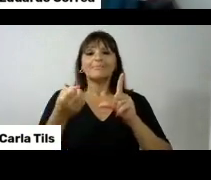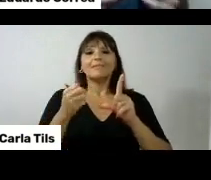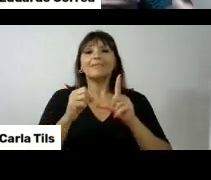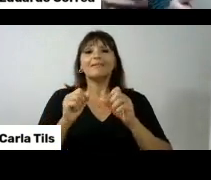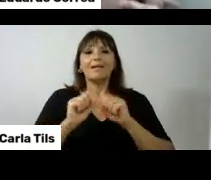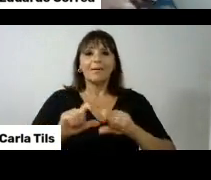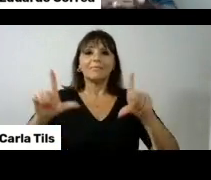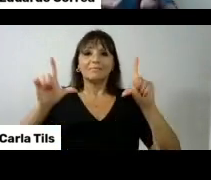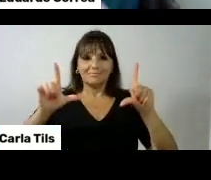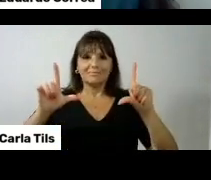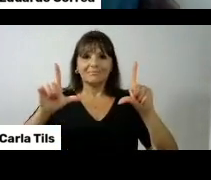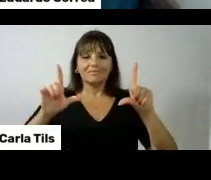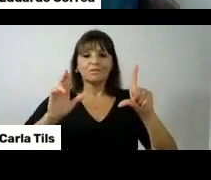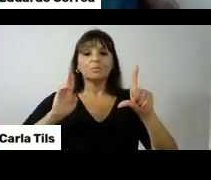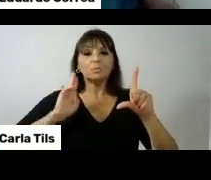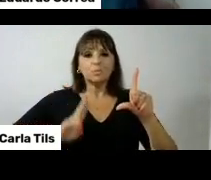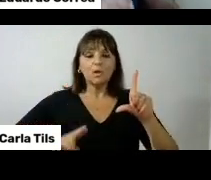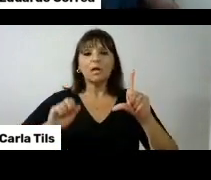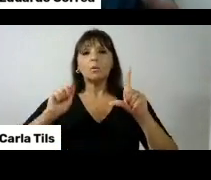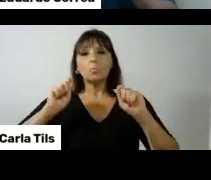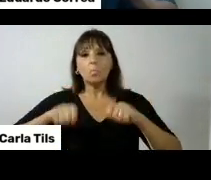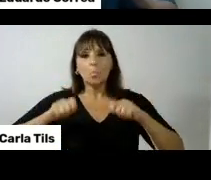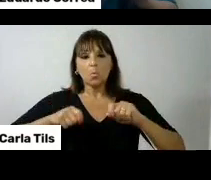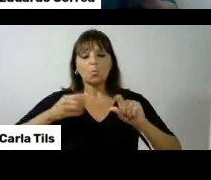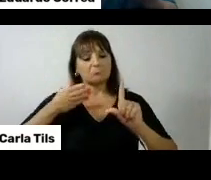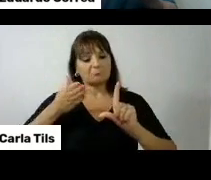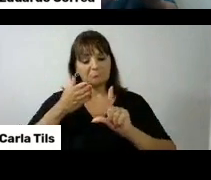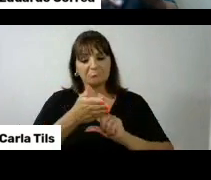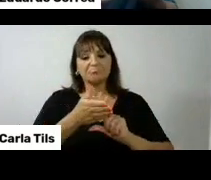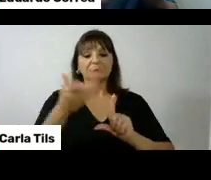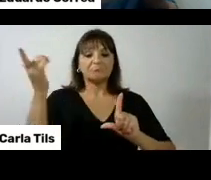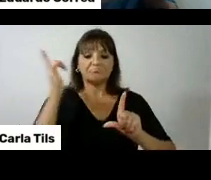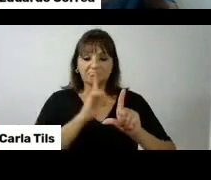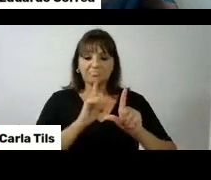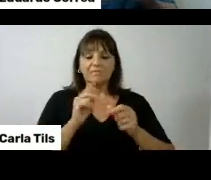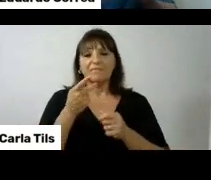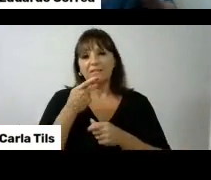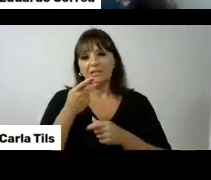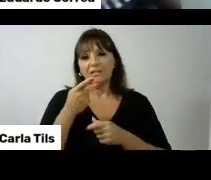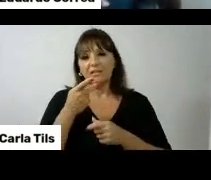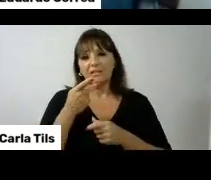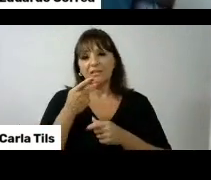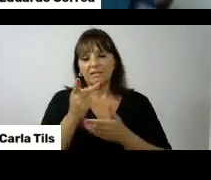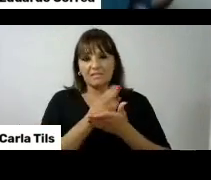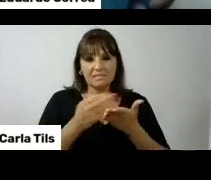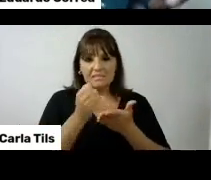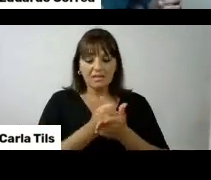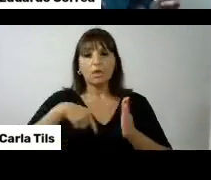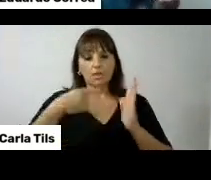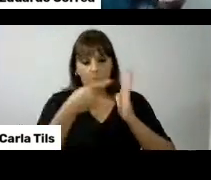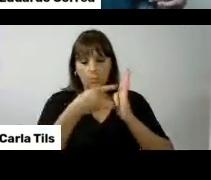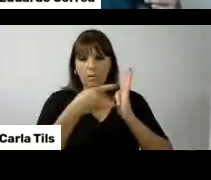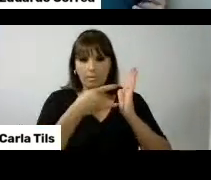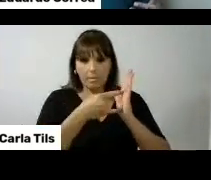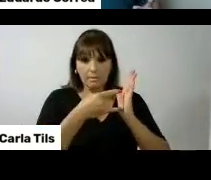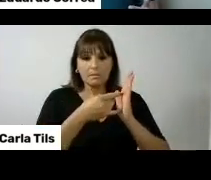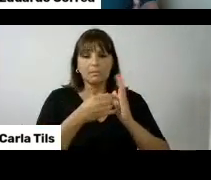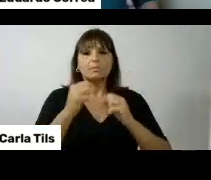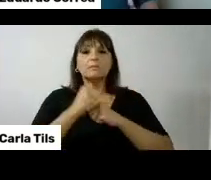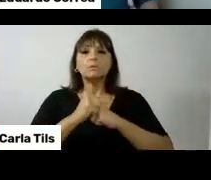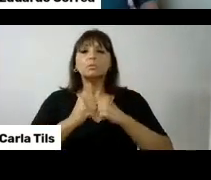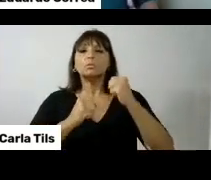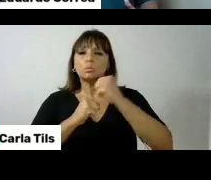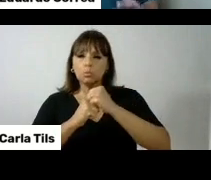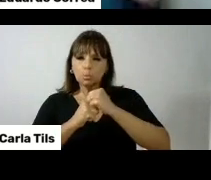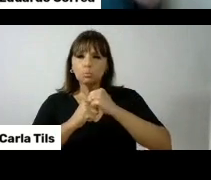para que o usuário consiga navegar. E isso a gente falando de design, quando eu começo a falar de programação, então eu começo a pensar na estruturação, na